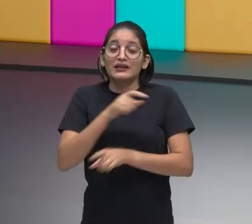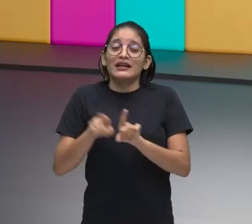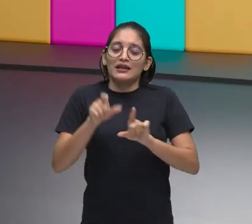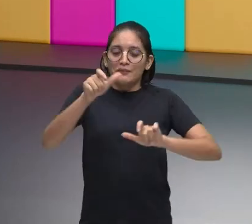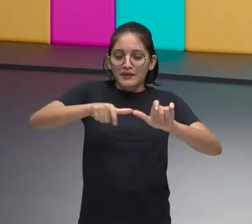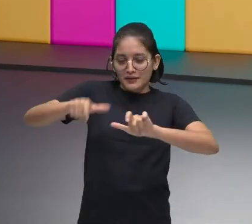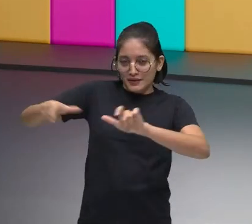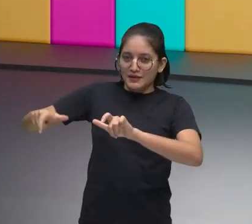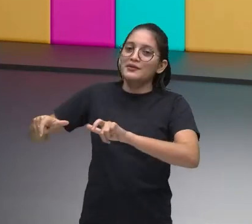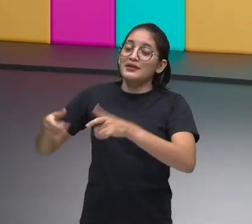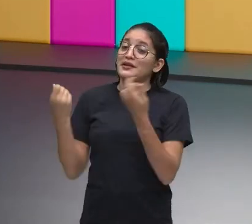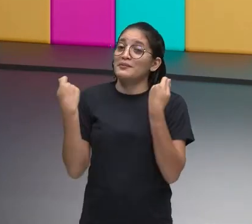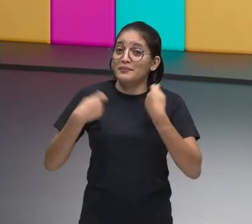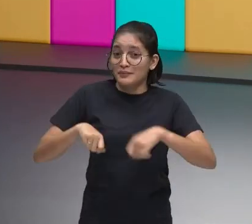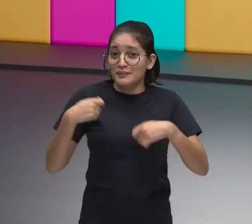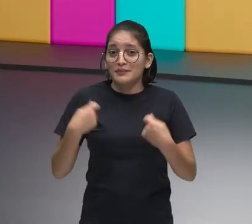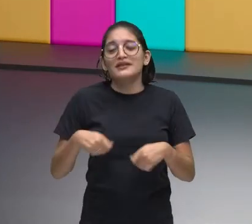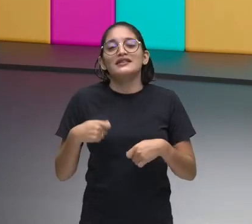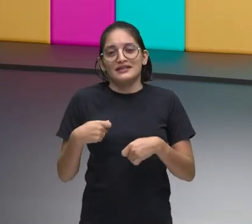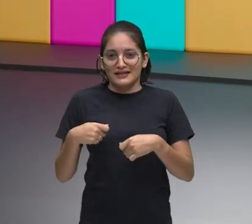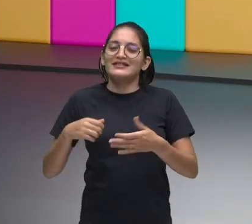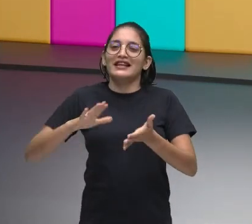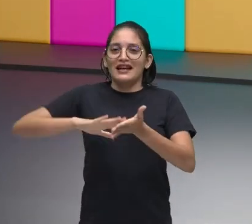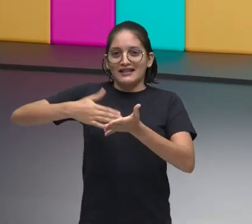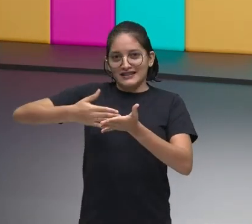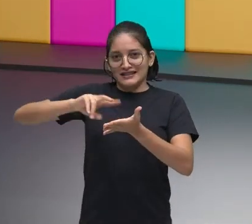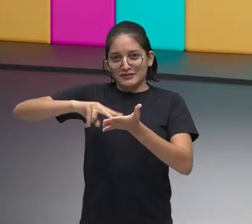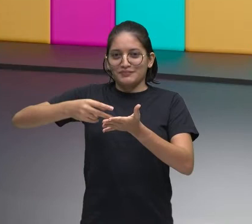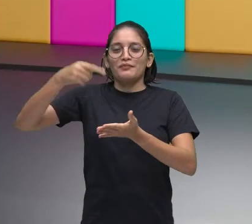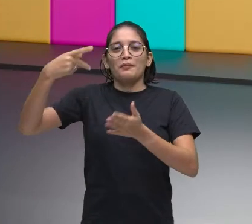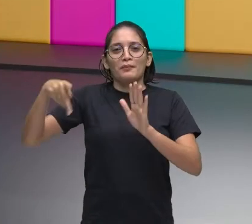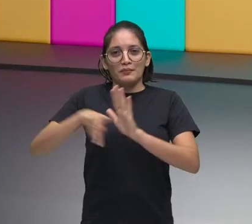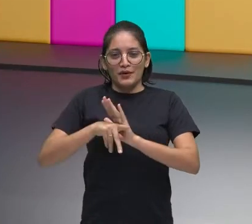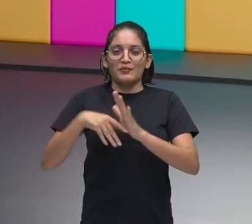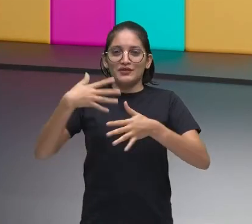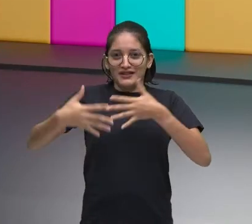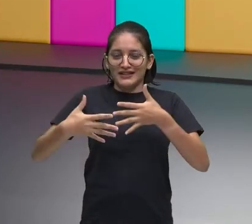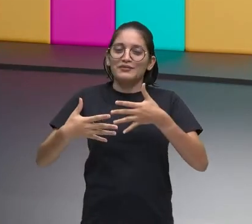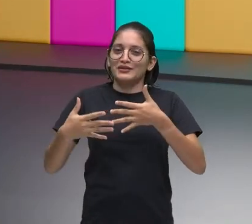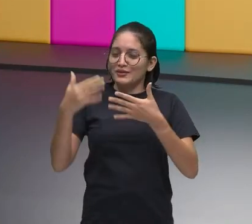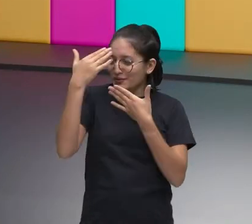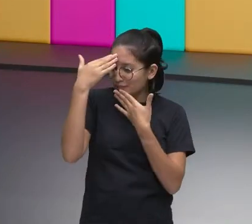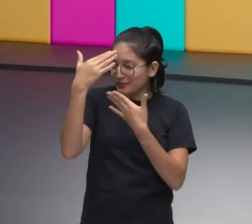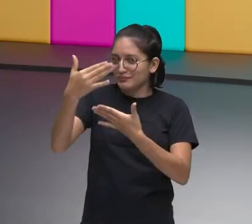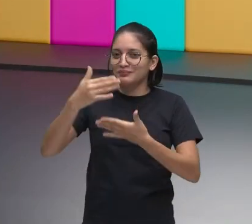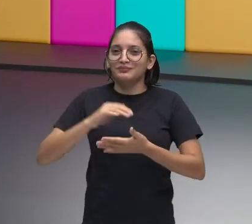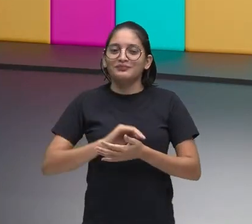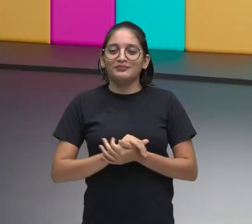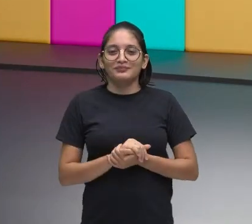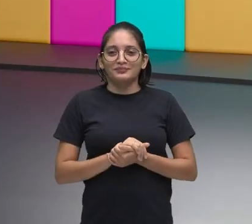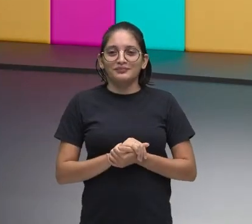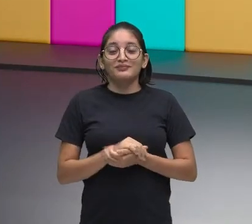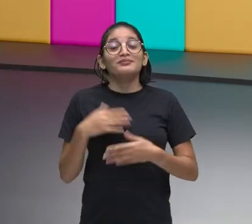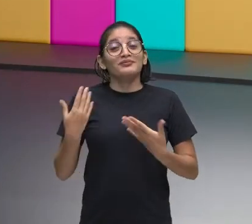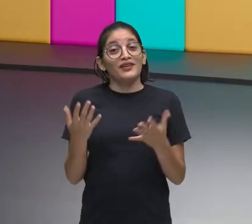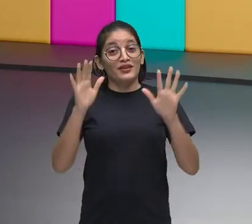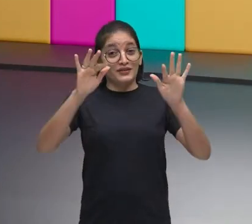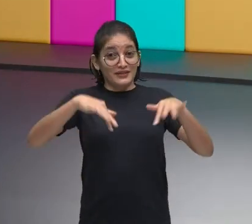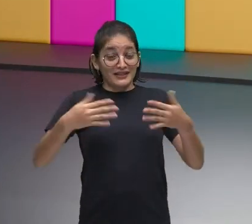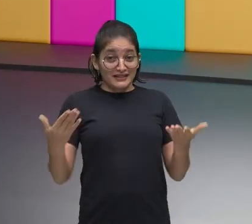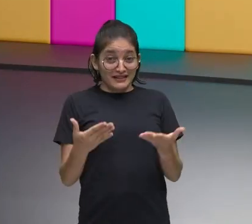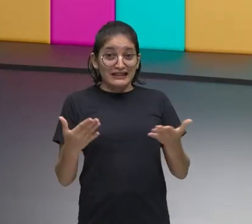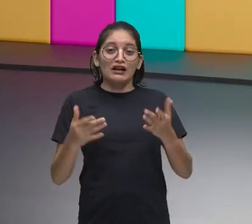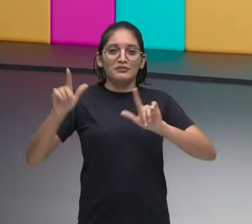pessoas também que necessitam da interpretação em Libra. Muito obrigado, tá bom? E nós ficamos por aqui com o